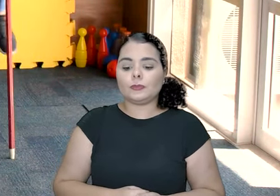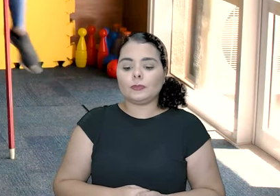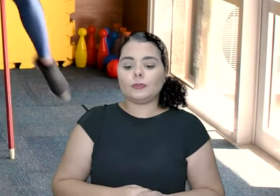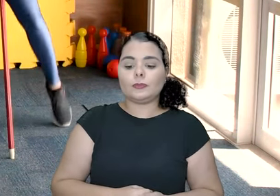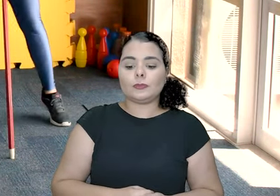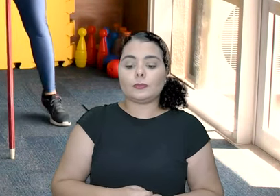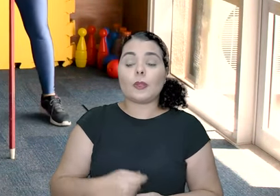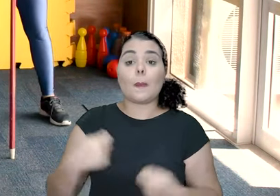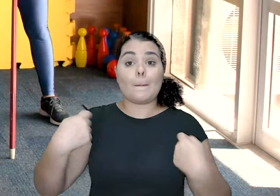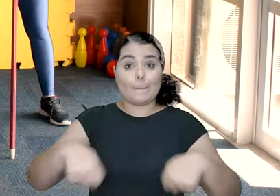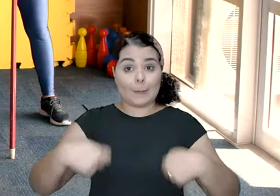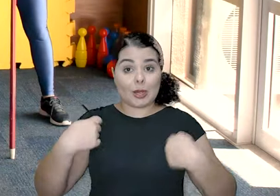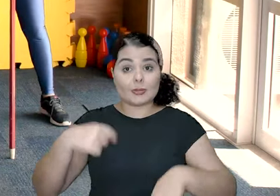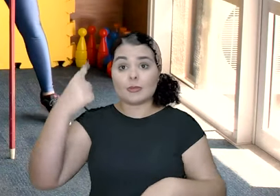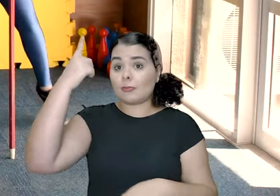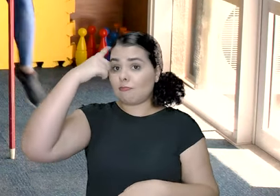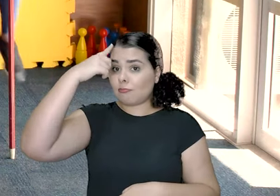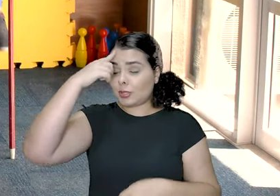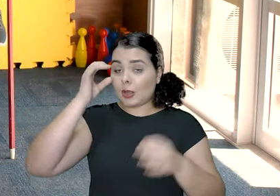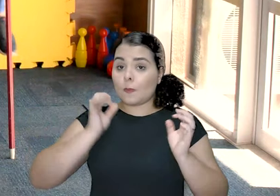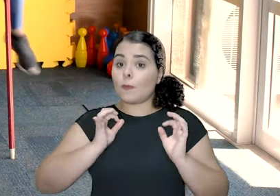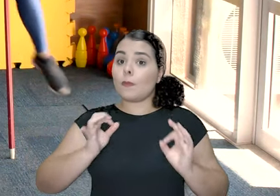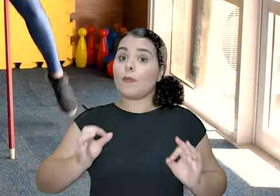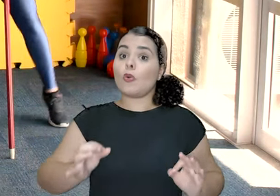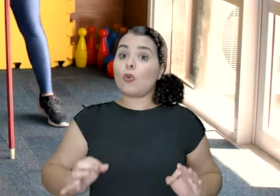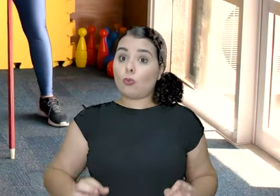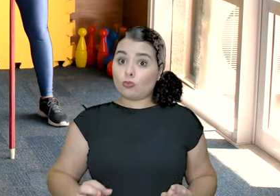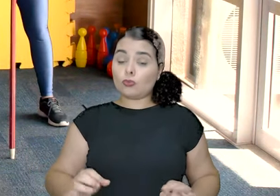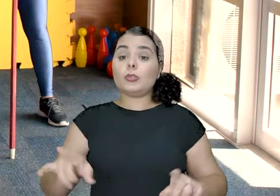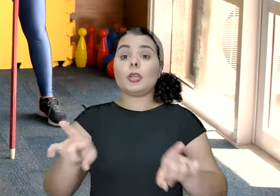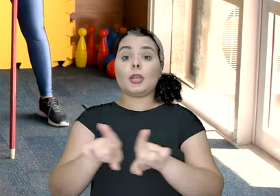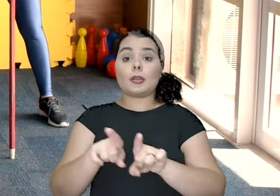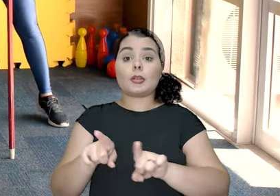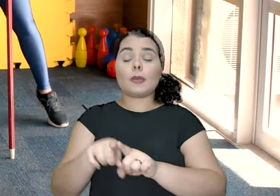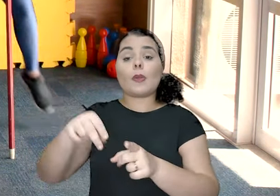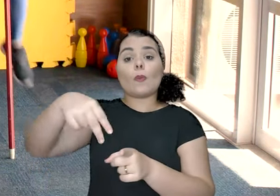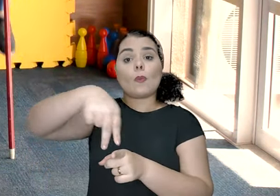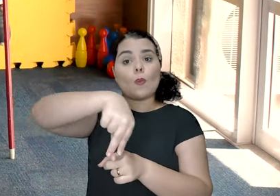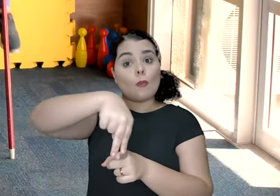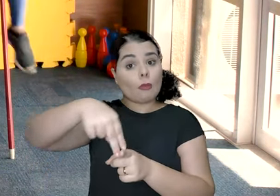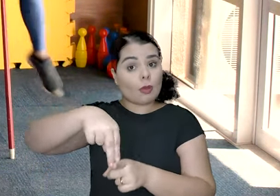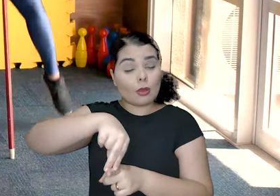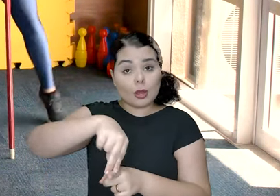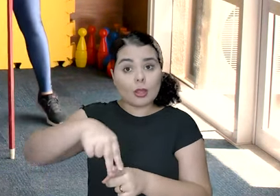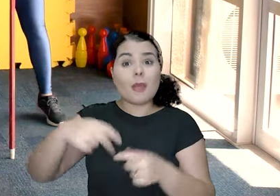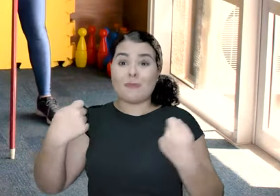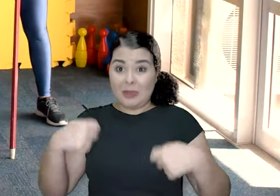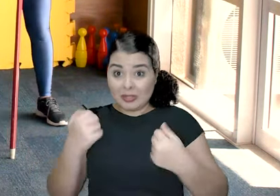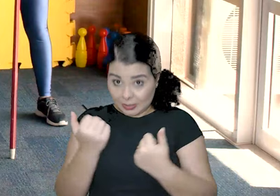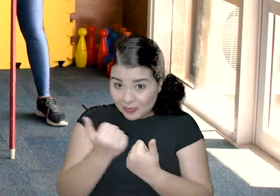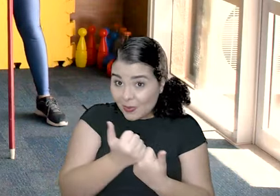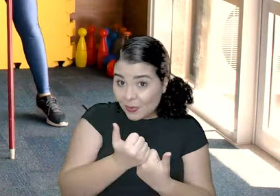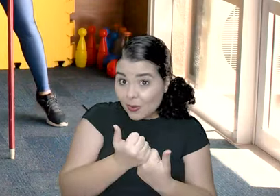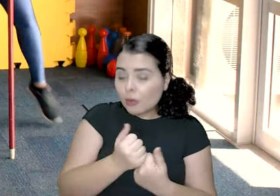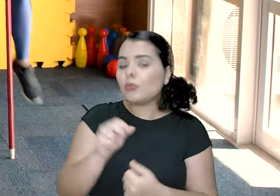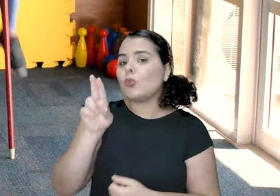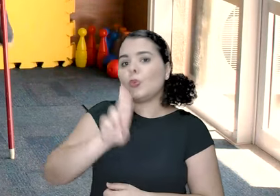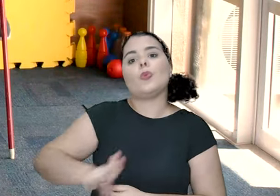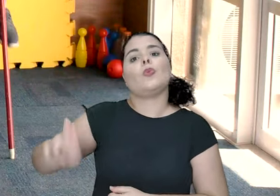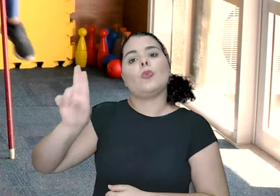na sua postura e no seu equilíbrio. Precisou apoiar para